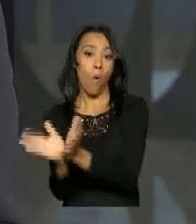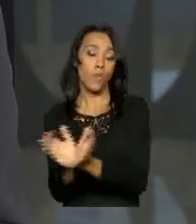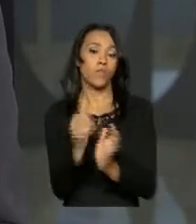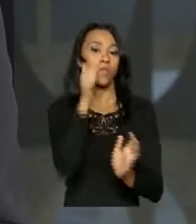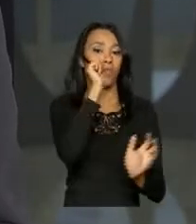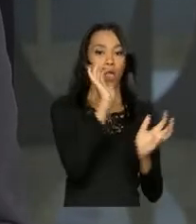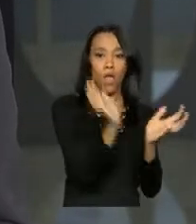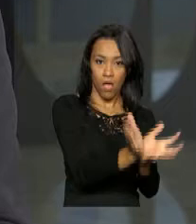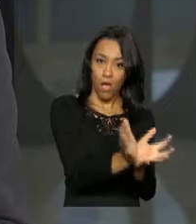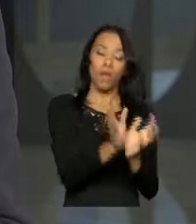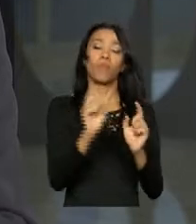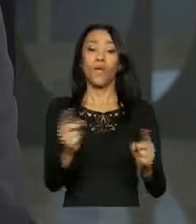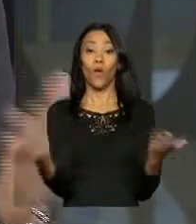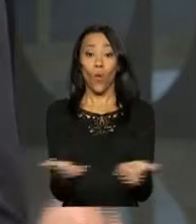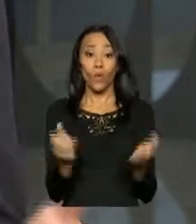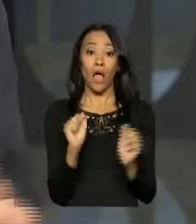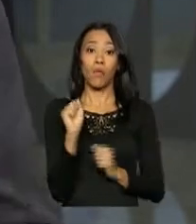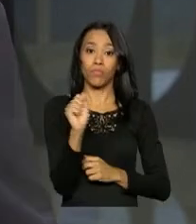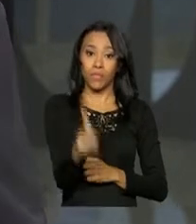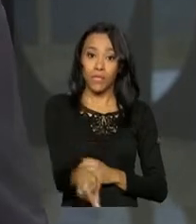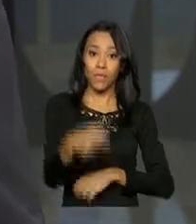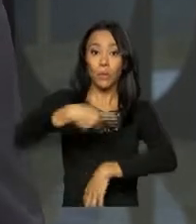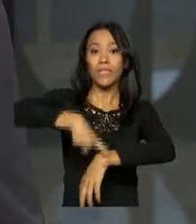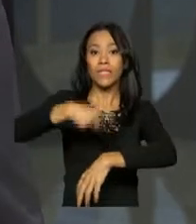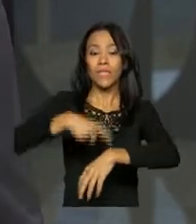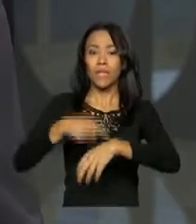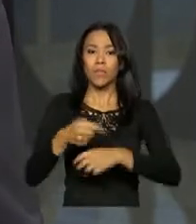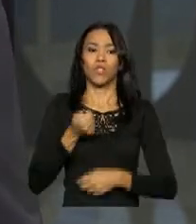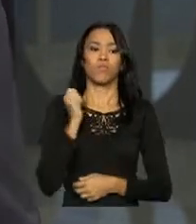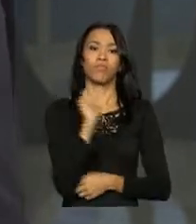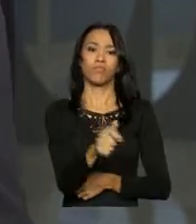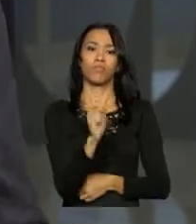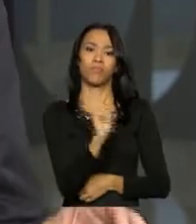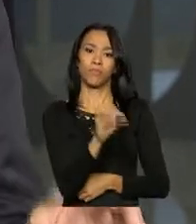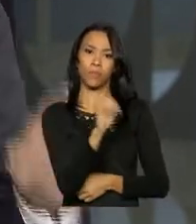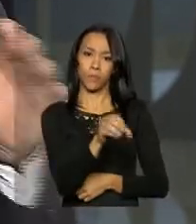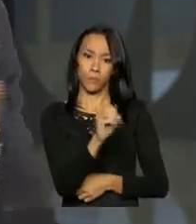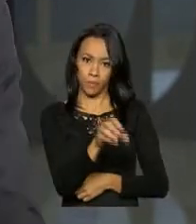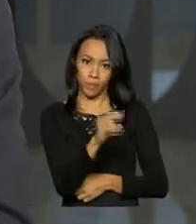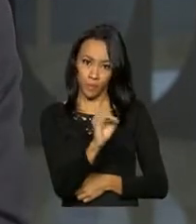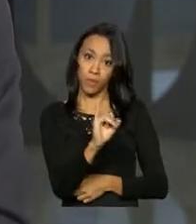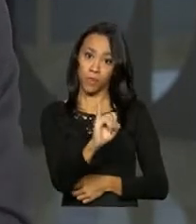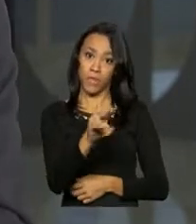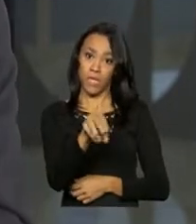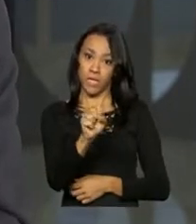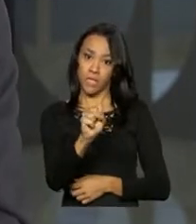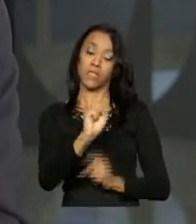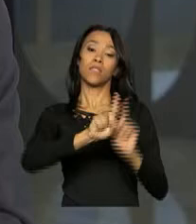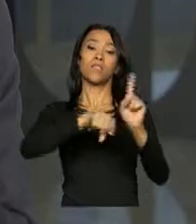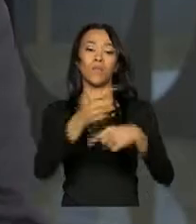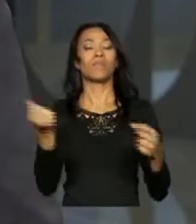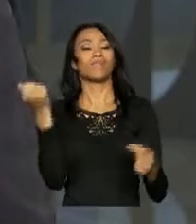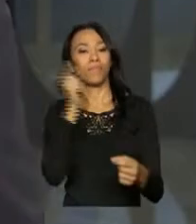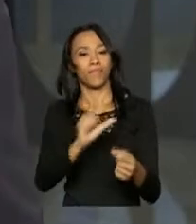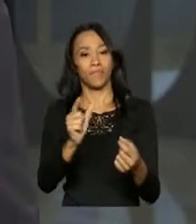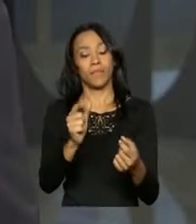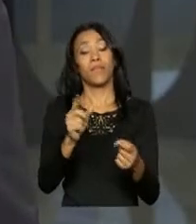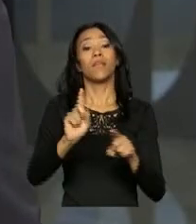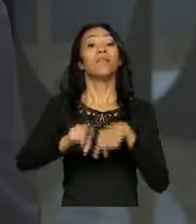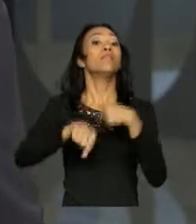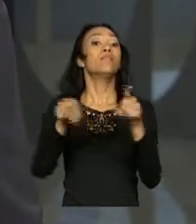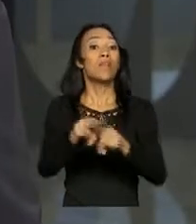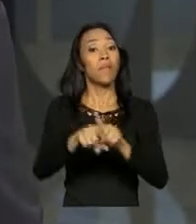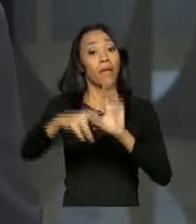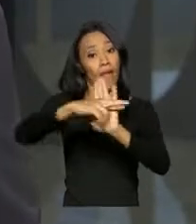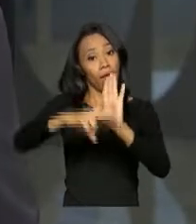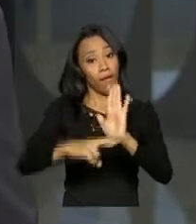com o tempo de contribuição diferentes à previdência social a questão demográfica e também regras de acesso